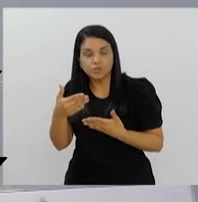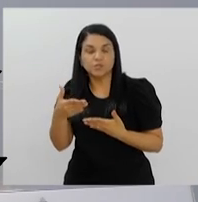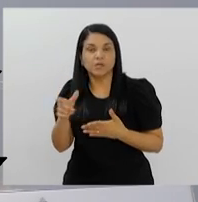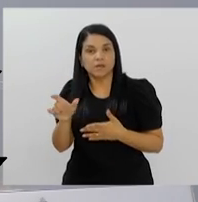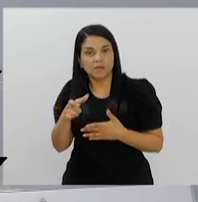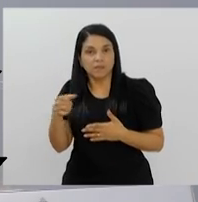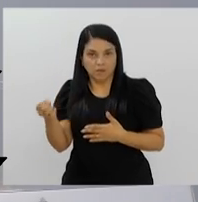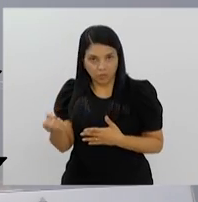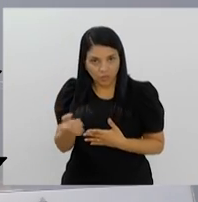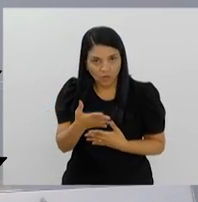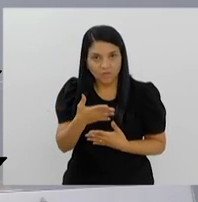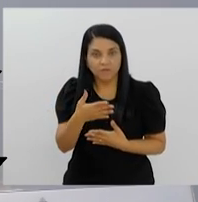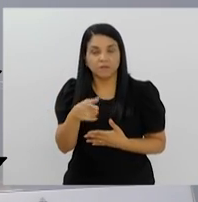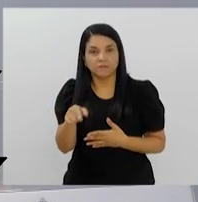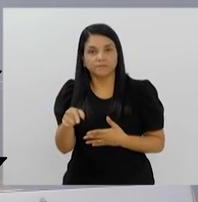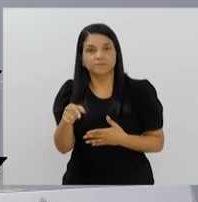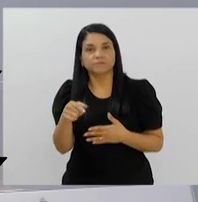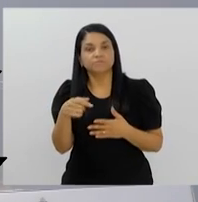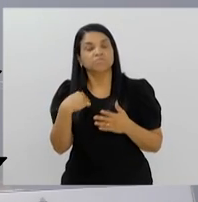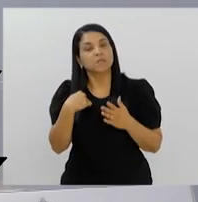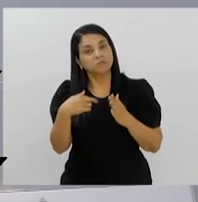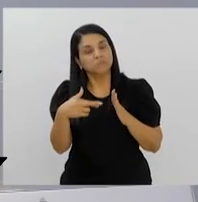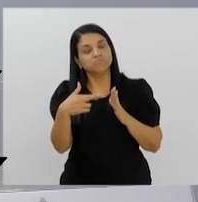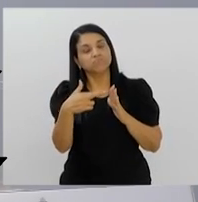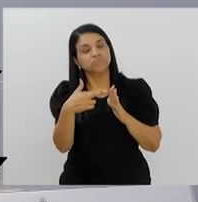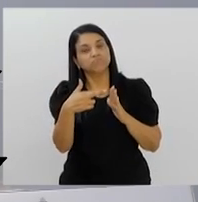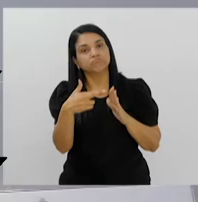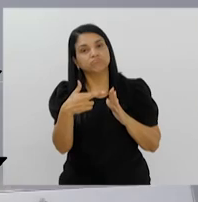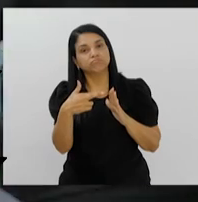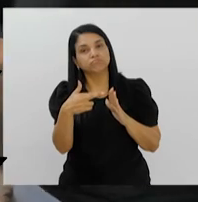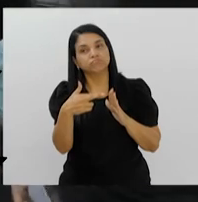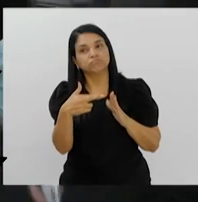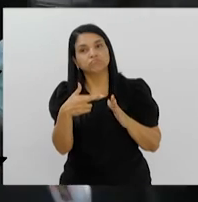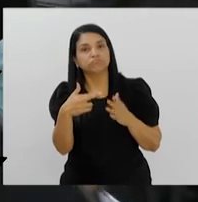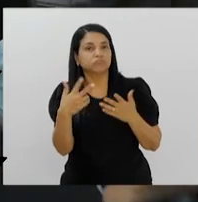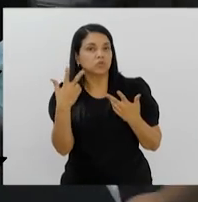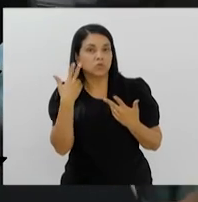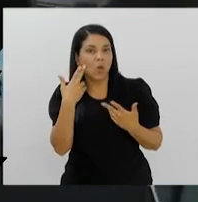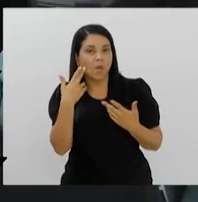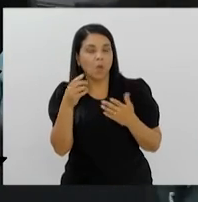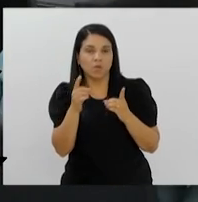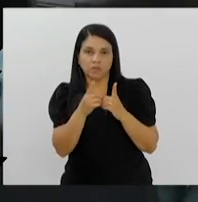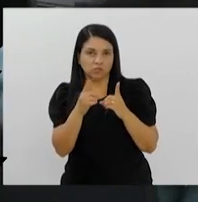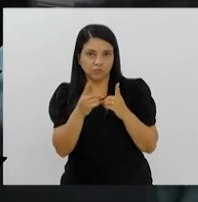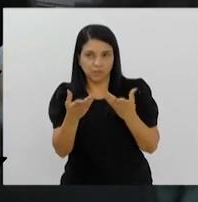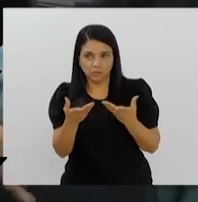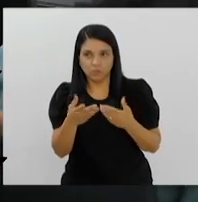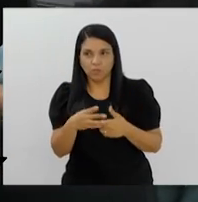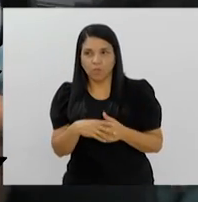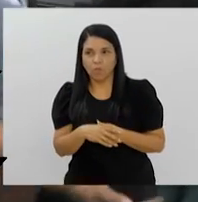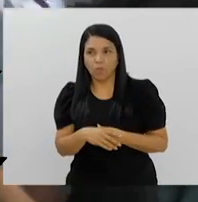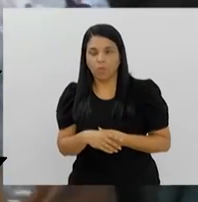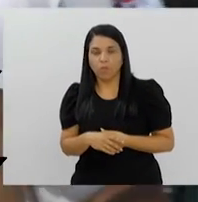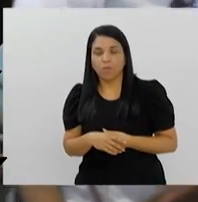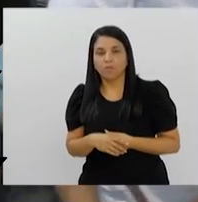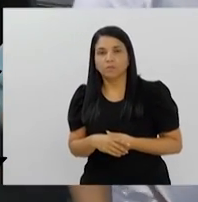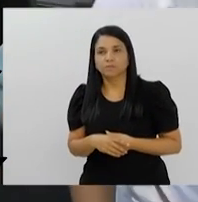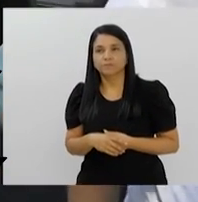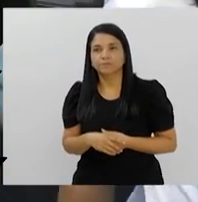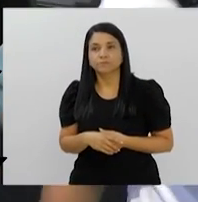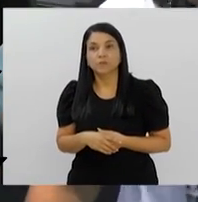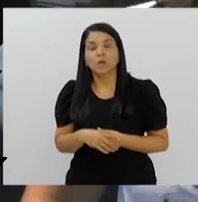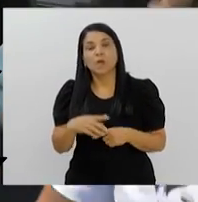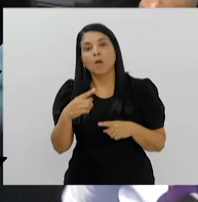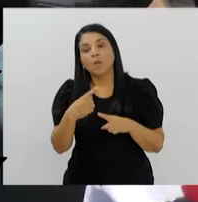ferge havia a normalização nos atendimentos agora o que as pessoas não